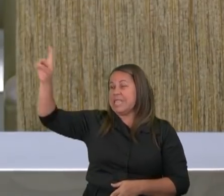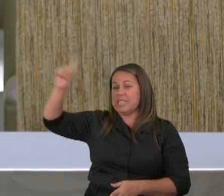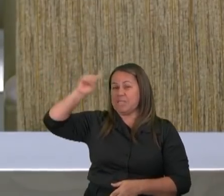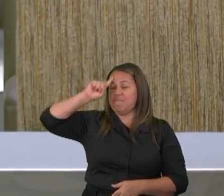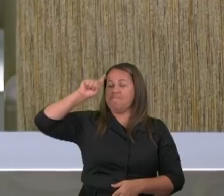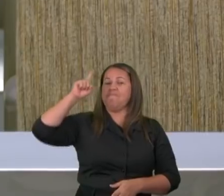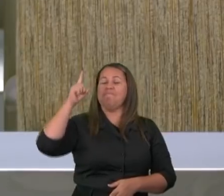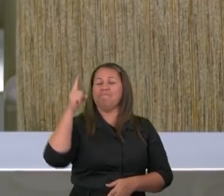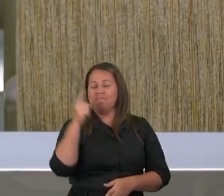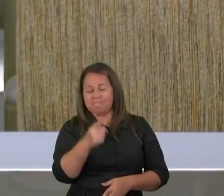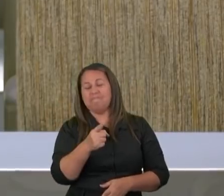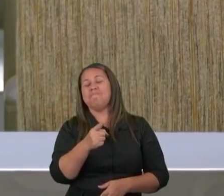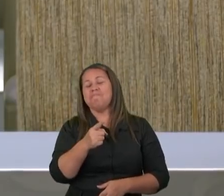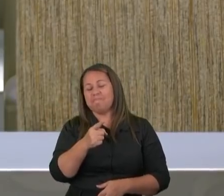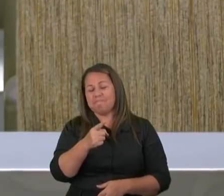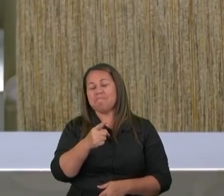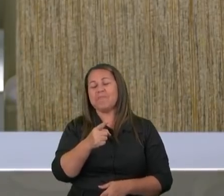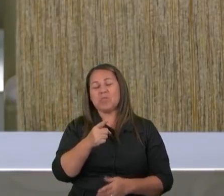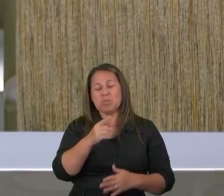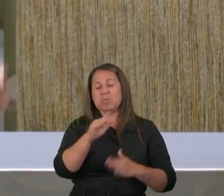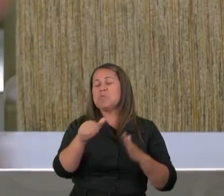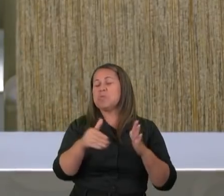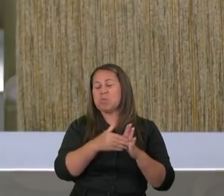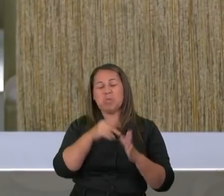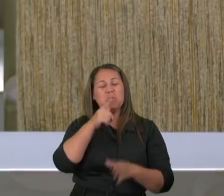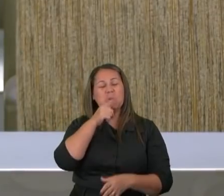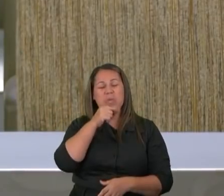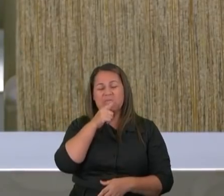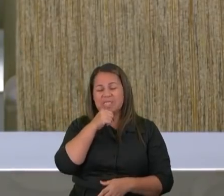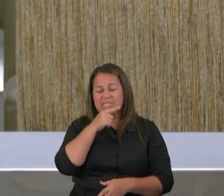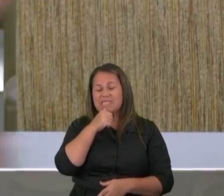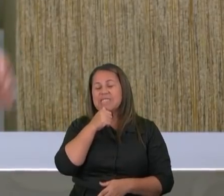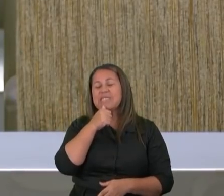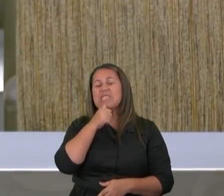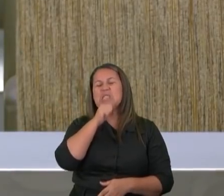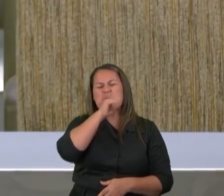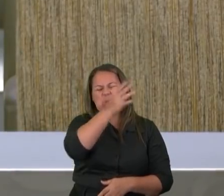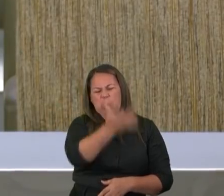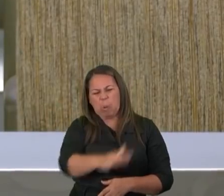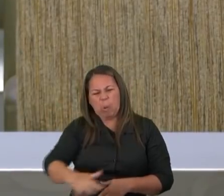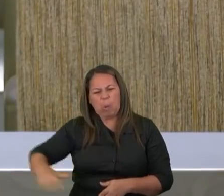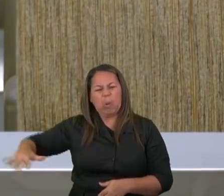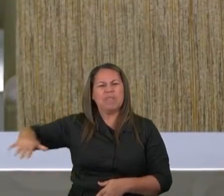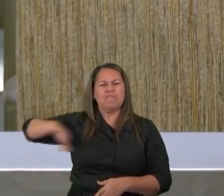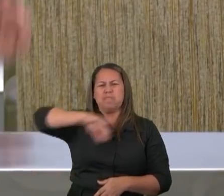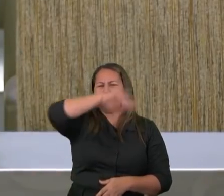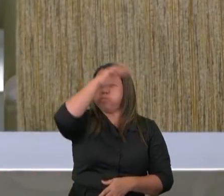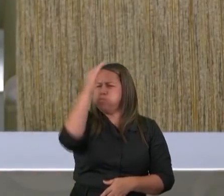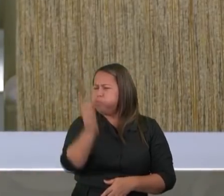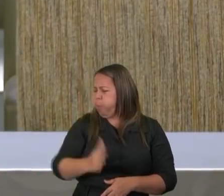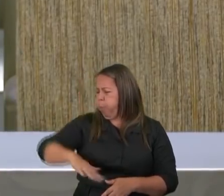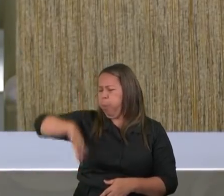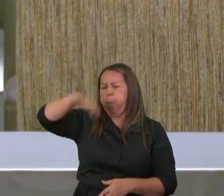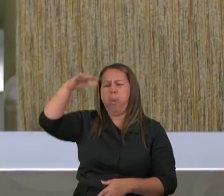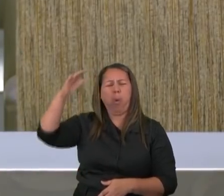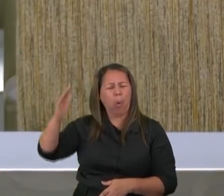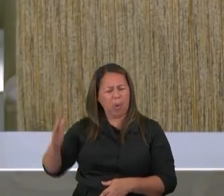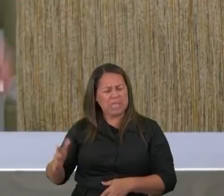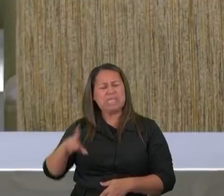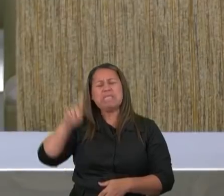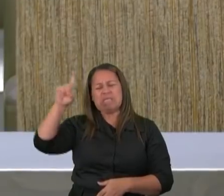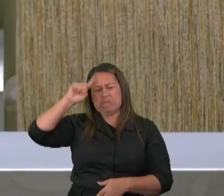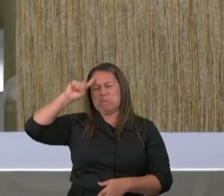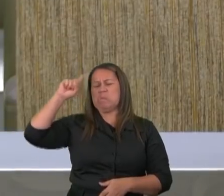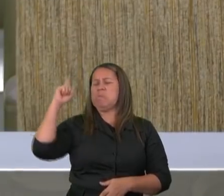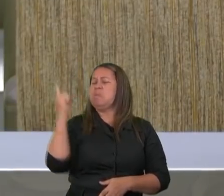autoridade sobre as águas, Deus tem autoridade sobre as ondas, Deus tem autoridade sobre o